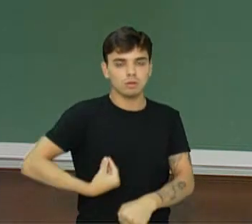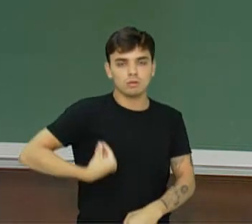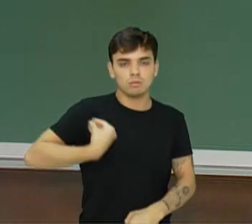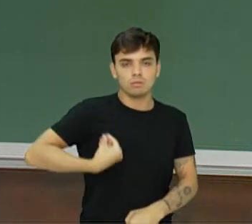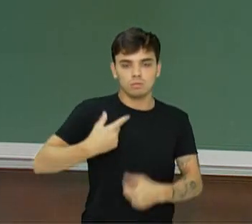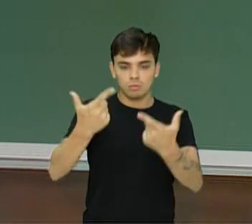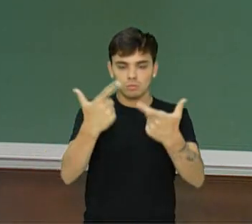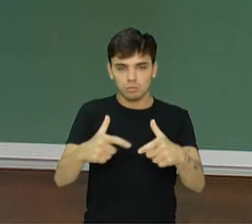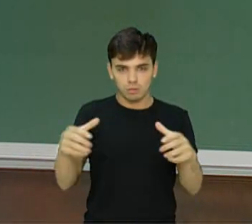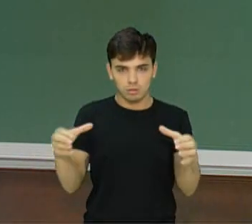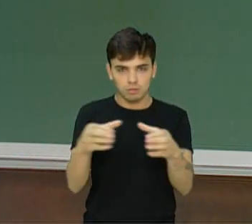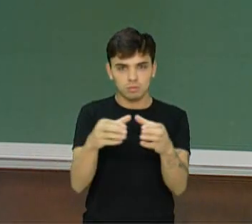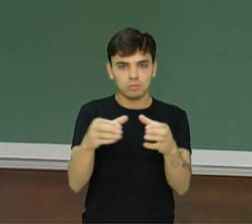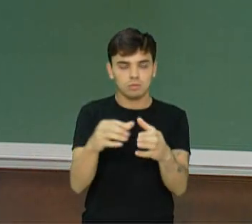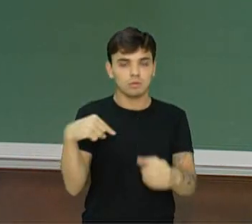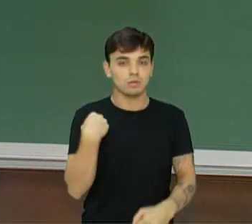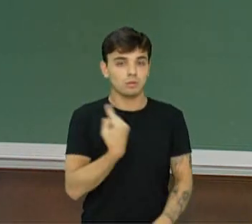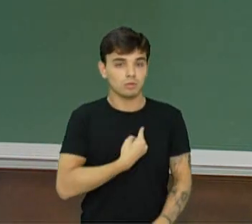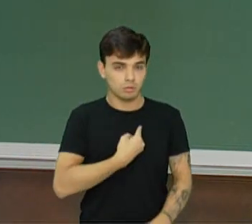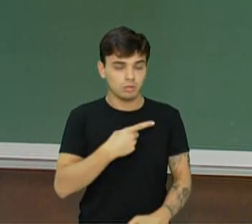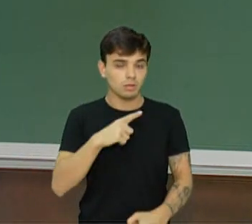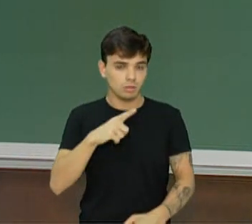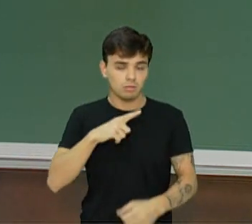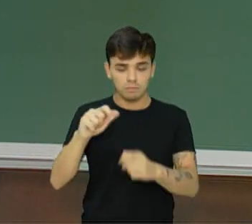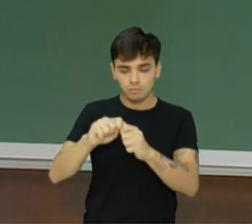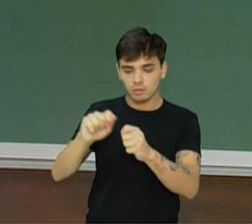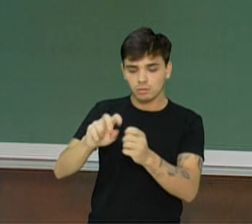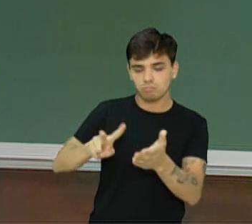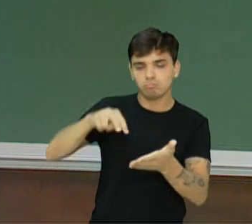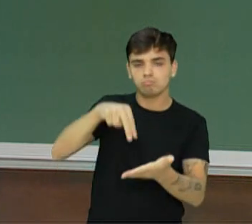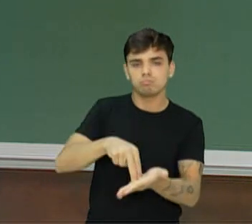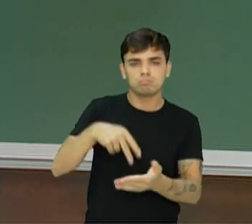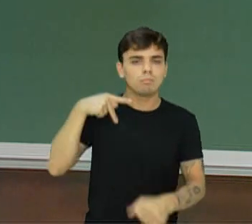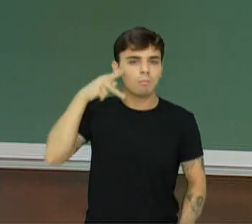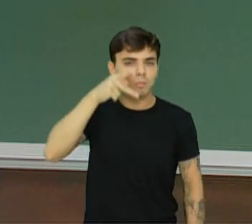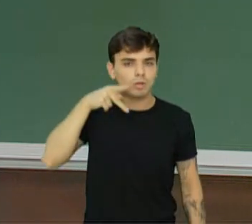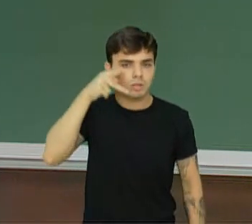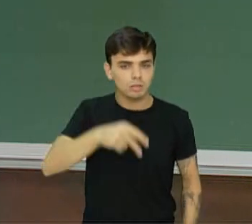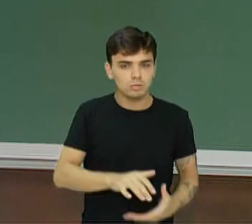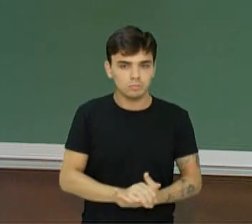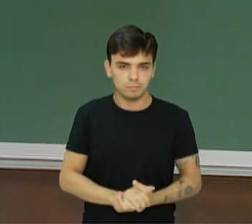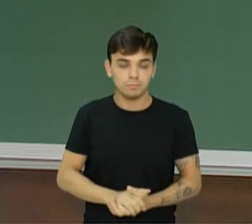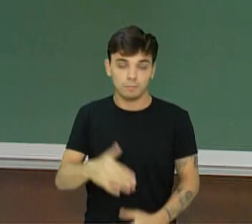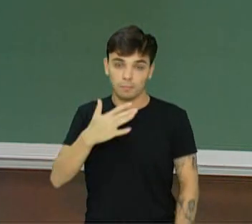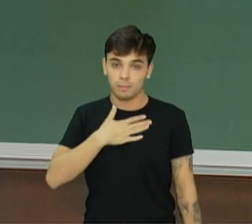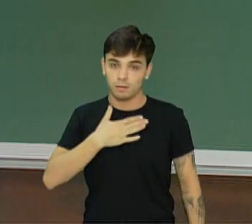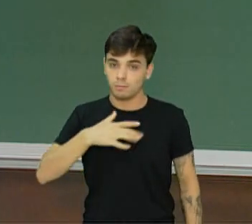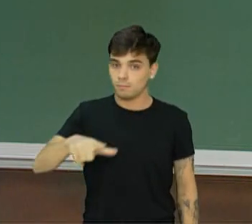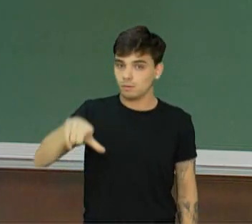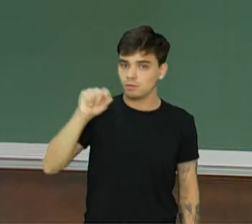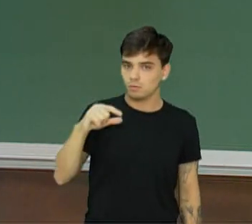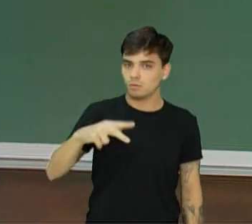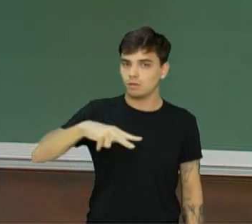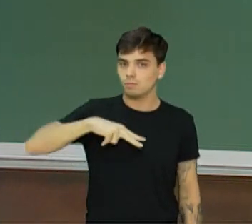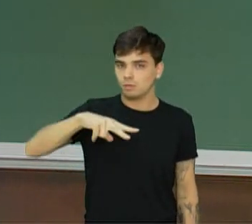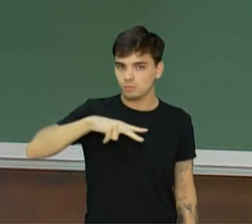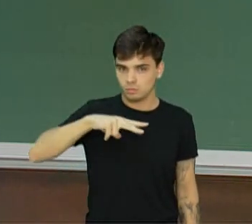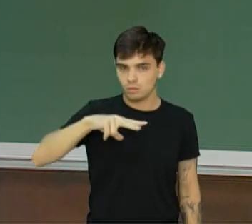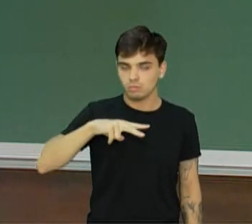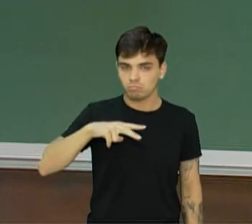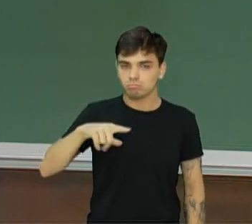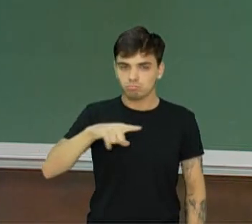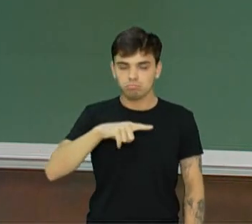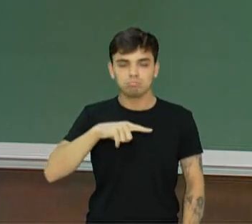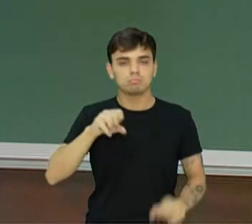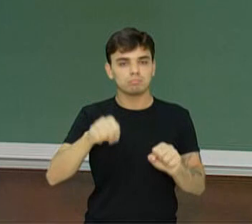espaço coletivo, a gente está atuando politicamente. E as minhas escolhas individuais, elas